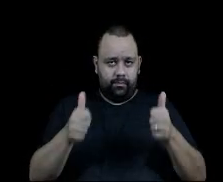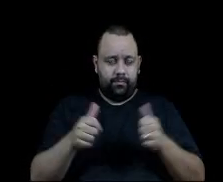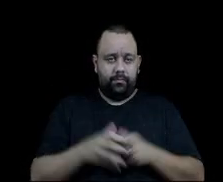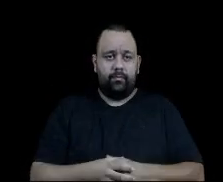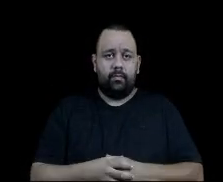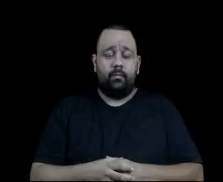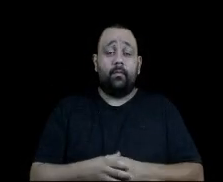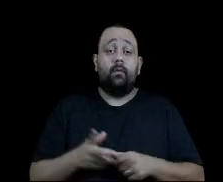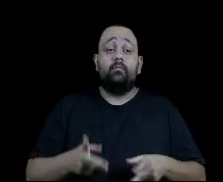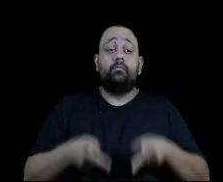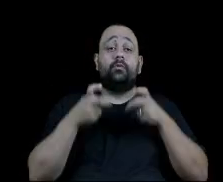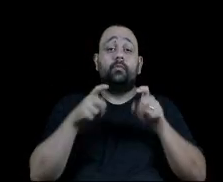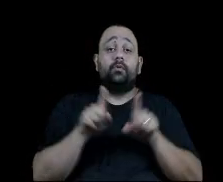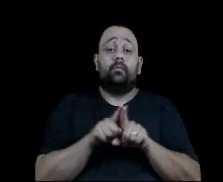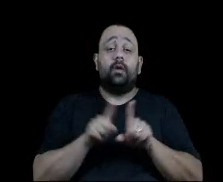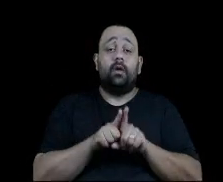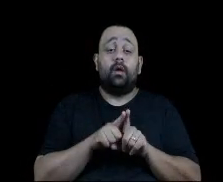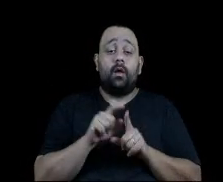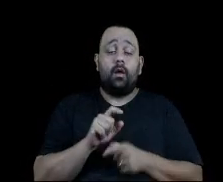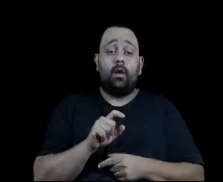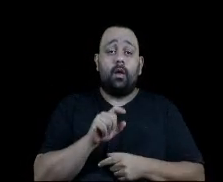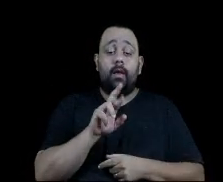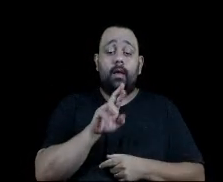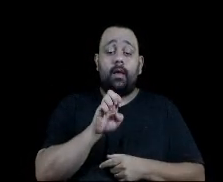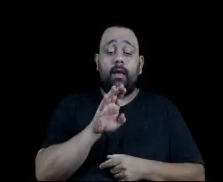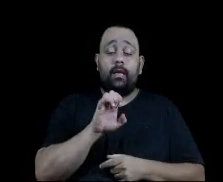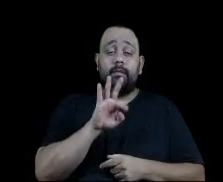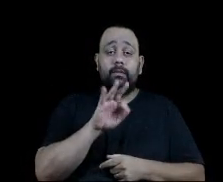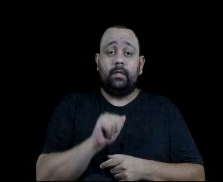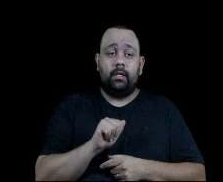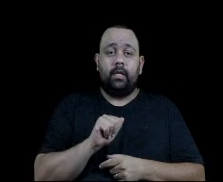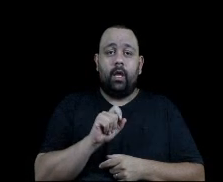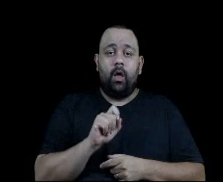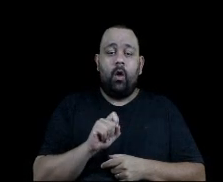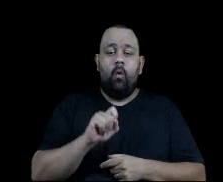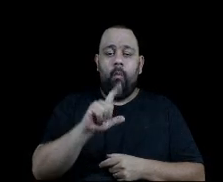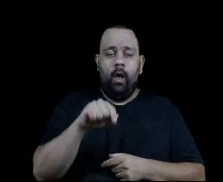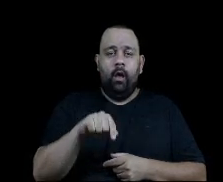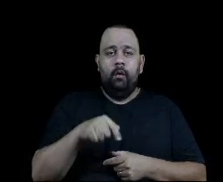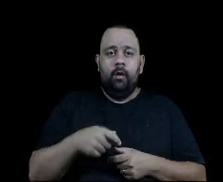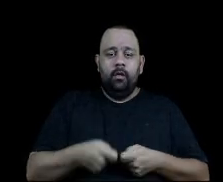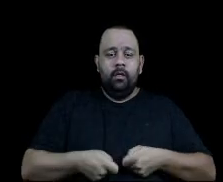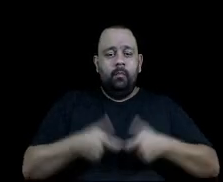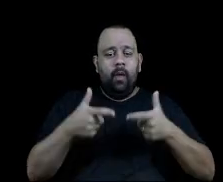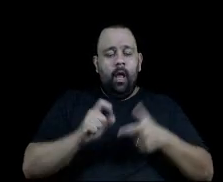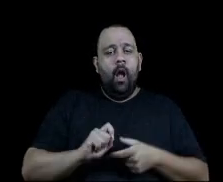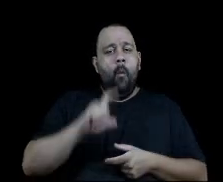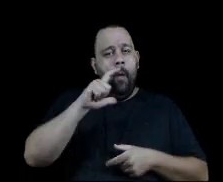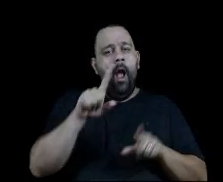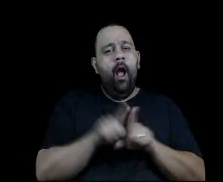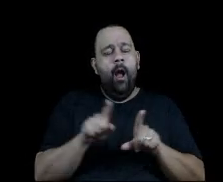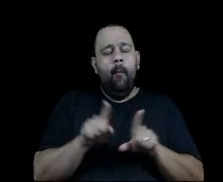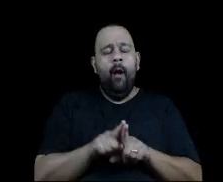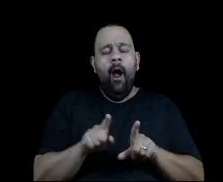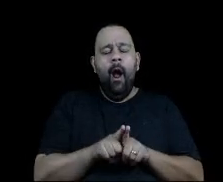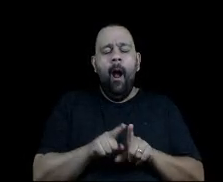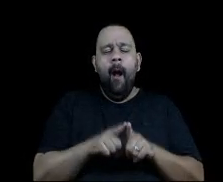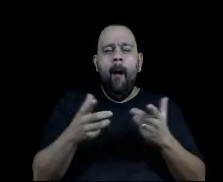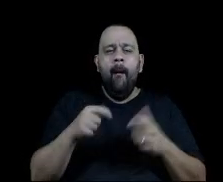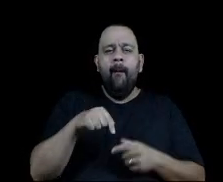anual. A gente pode ver que, assim como teve um aumento de receitas, naturalmente também teve um aumento de